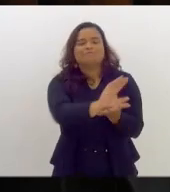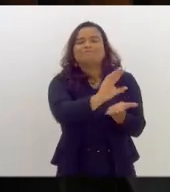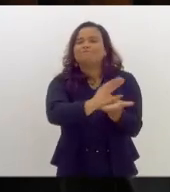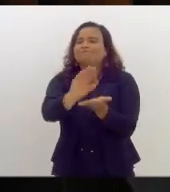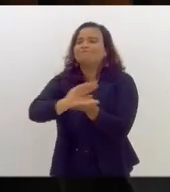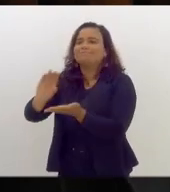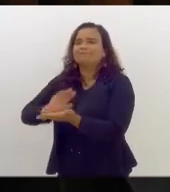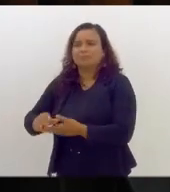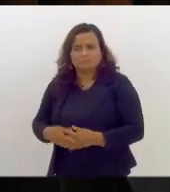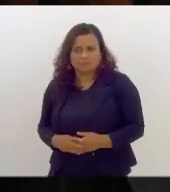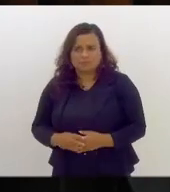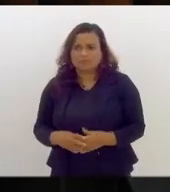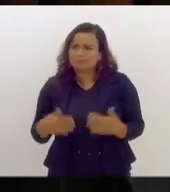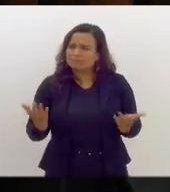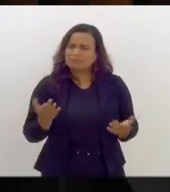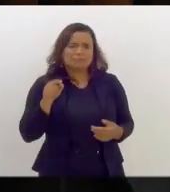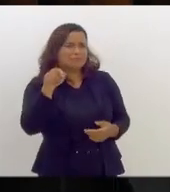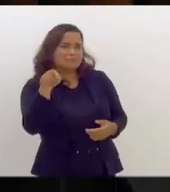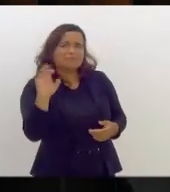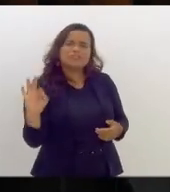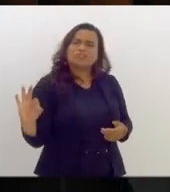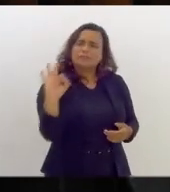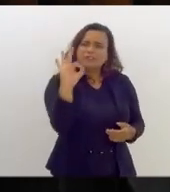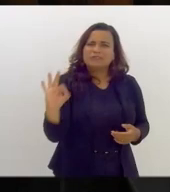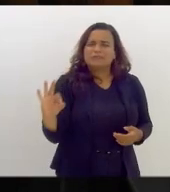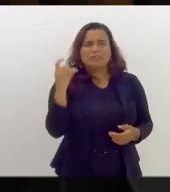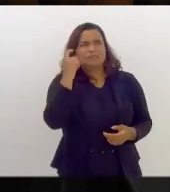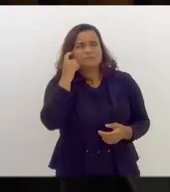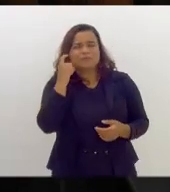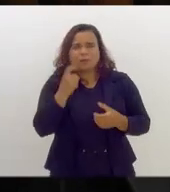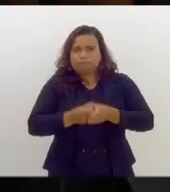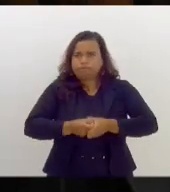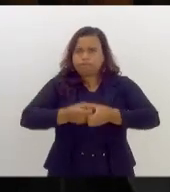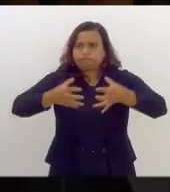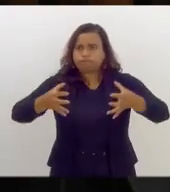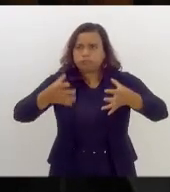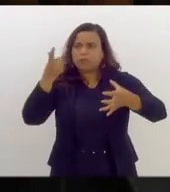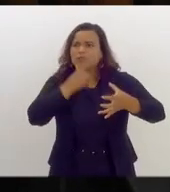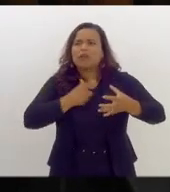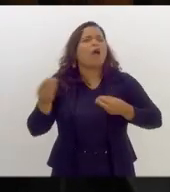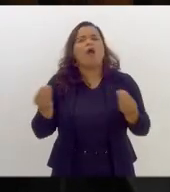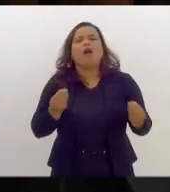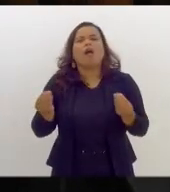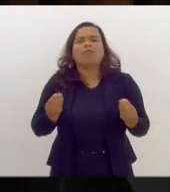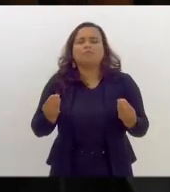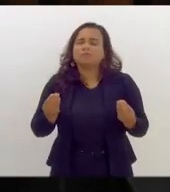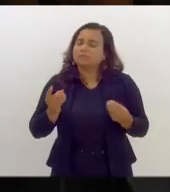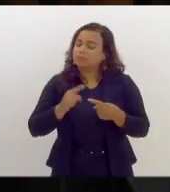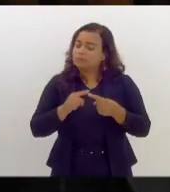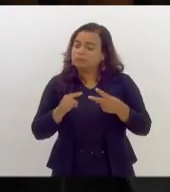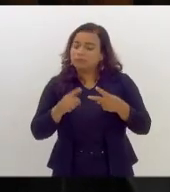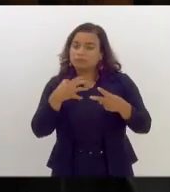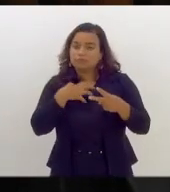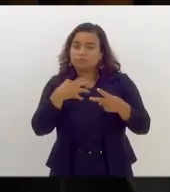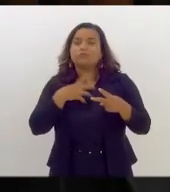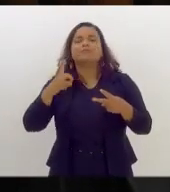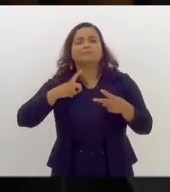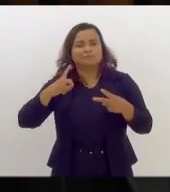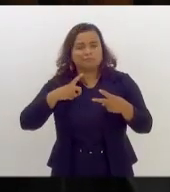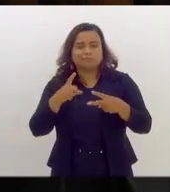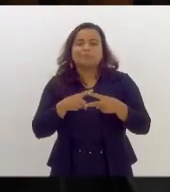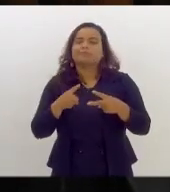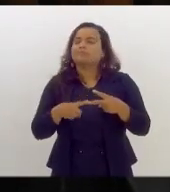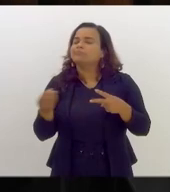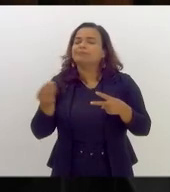esse dividendo se tornou tão parrudo de duas maneiras a senhora Presidente